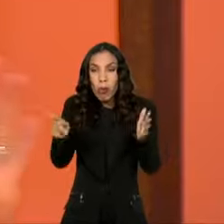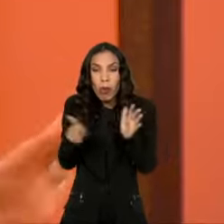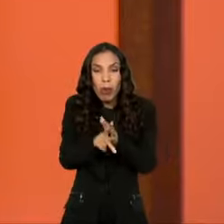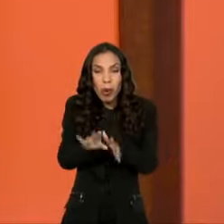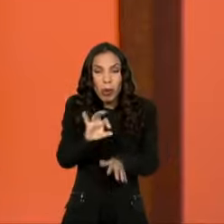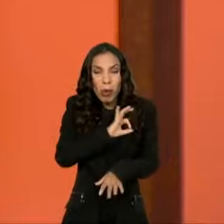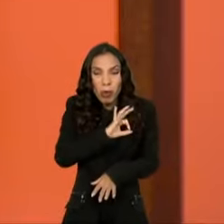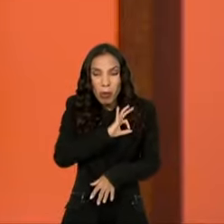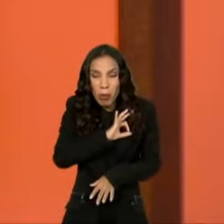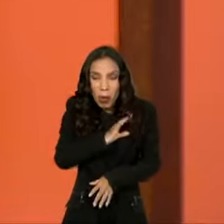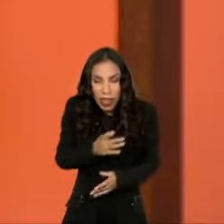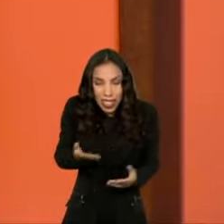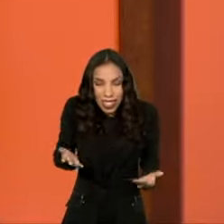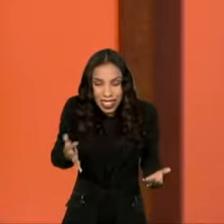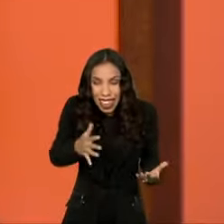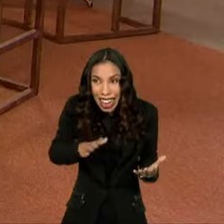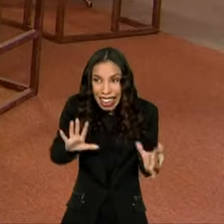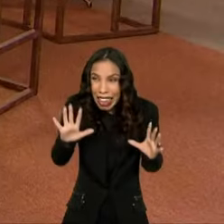Olha,